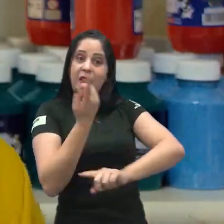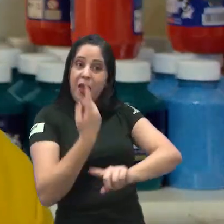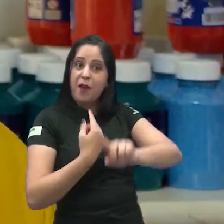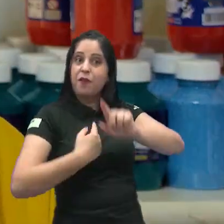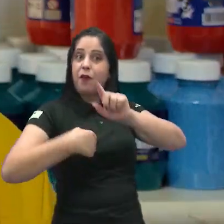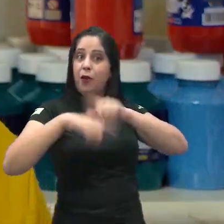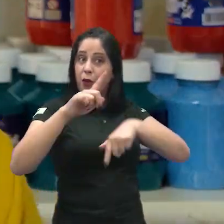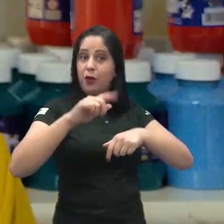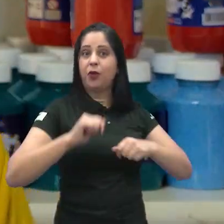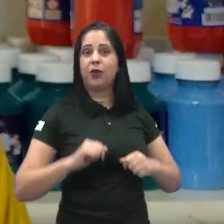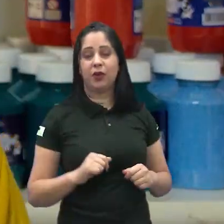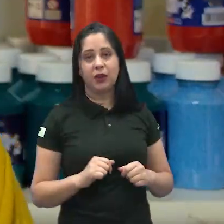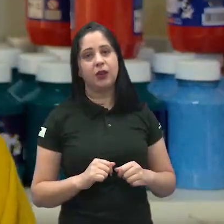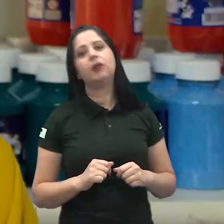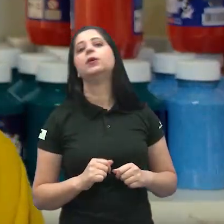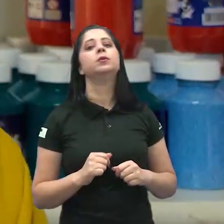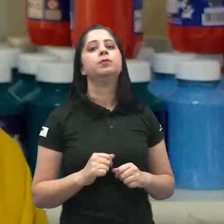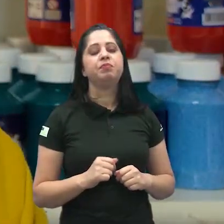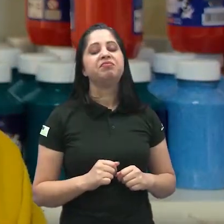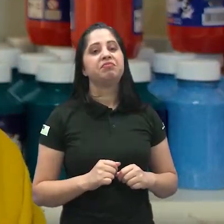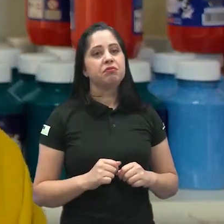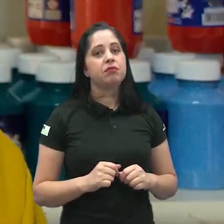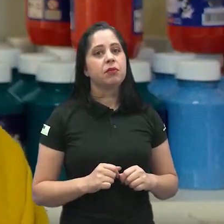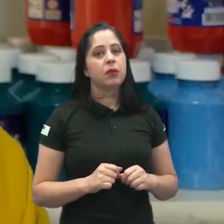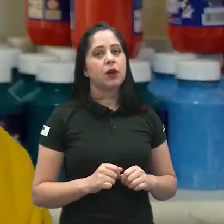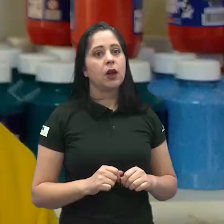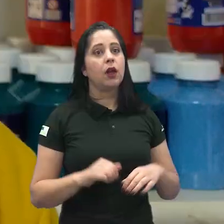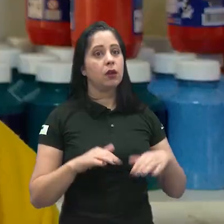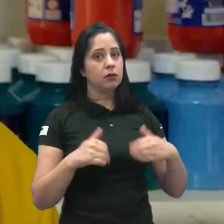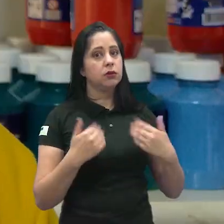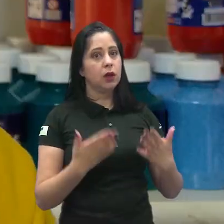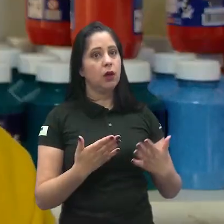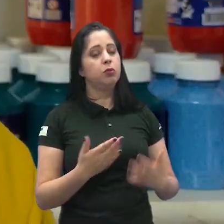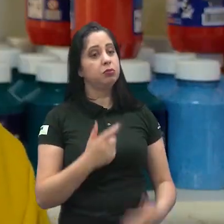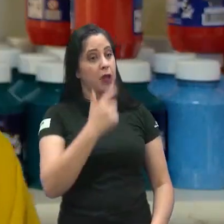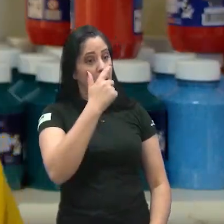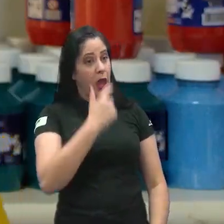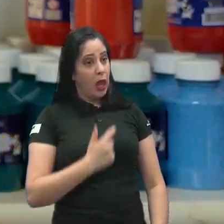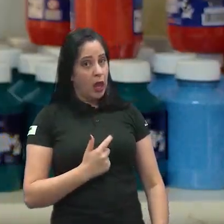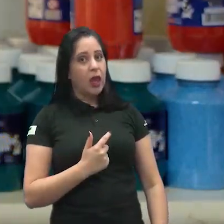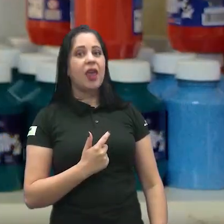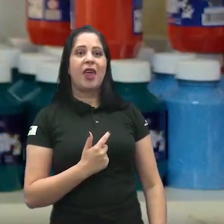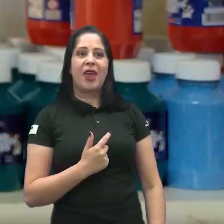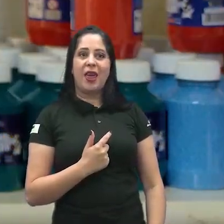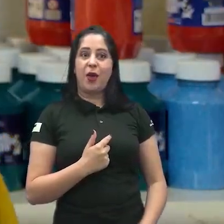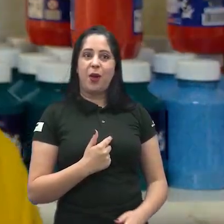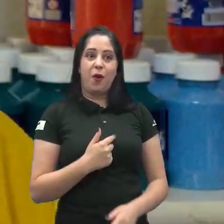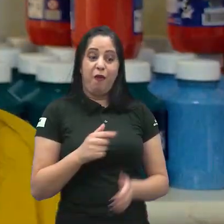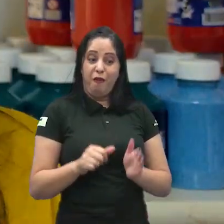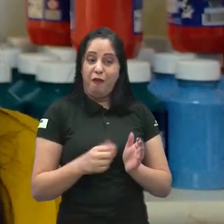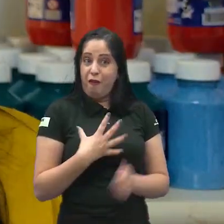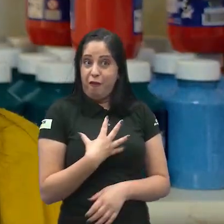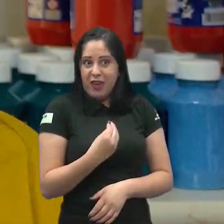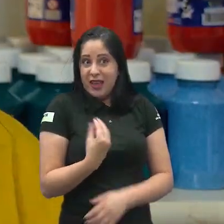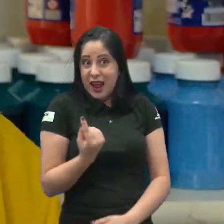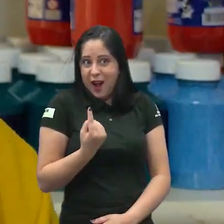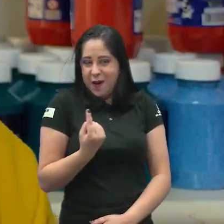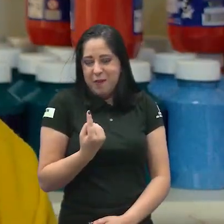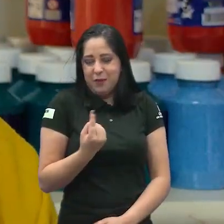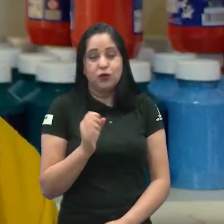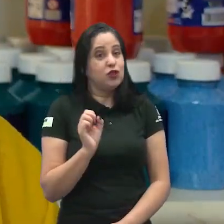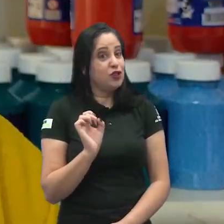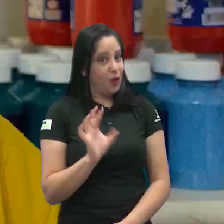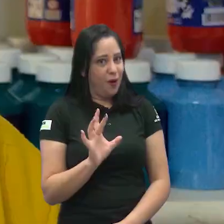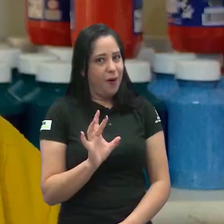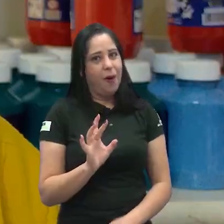ficando em sala de aula. Foram um retorno muito positivo para mim, como mãe. Eu sou mãe de primeira viagem, eu não comentei. Então, assim,